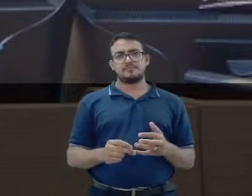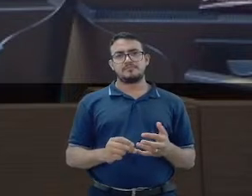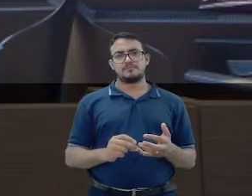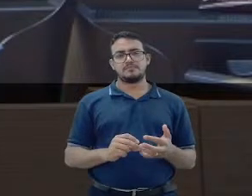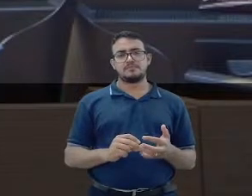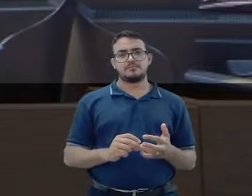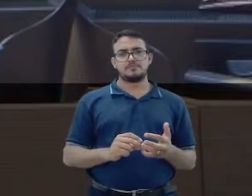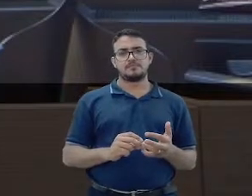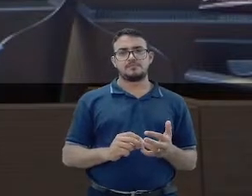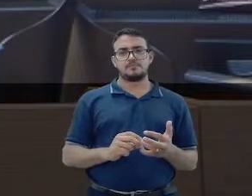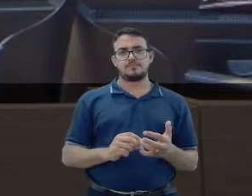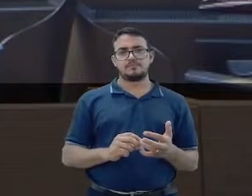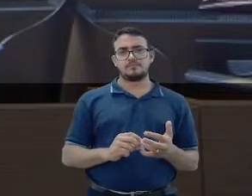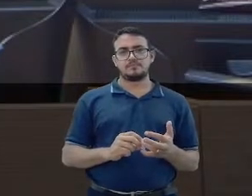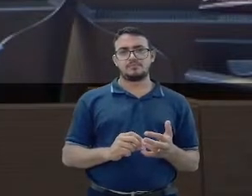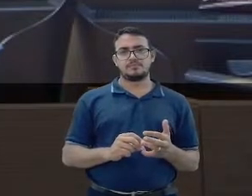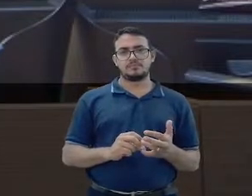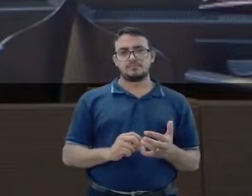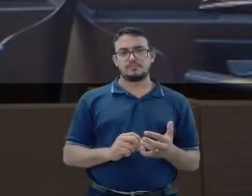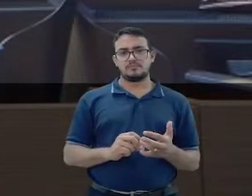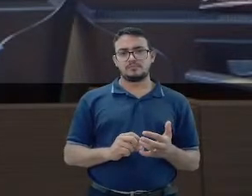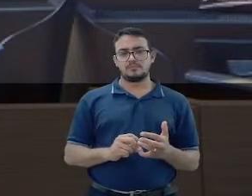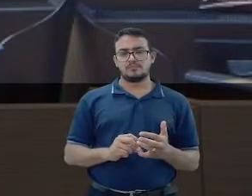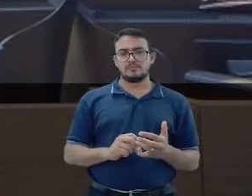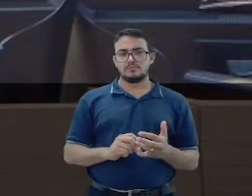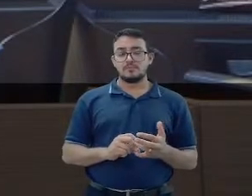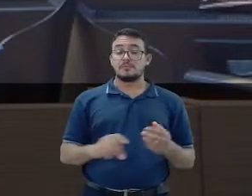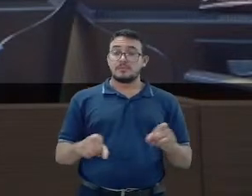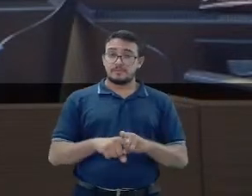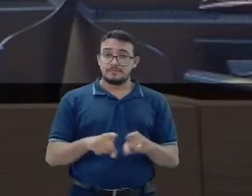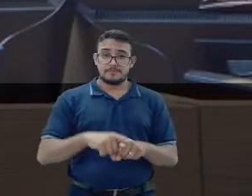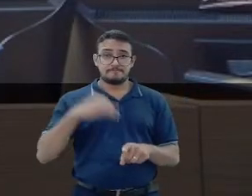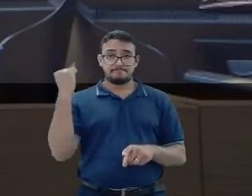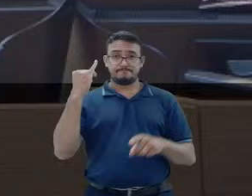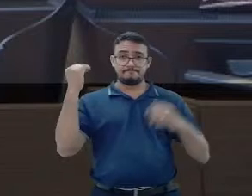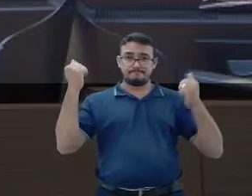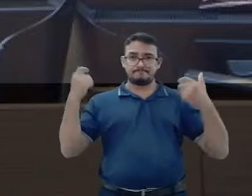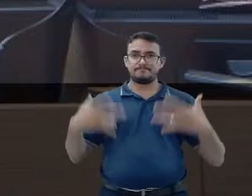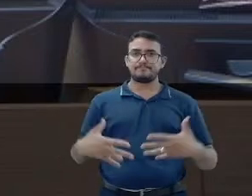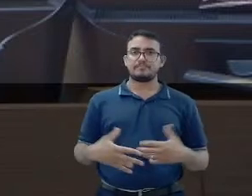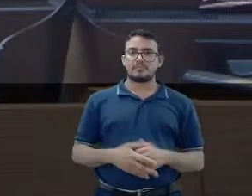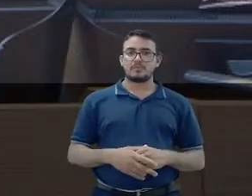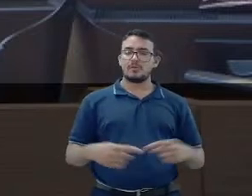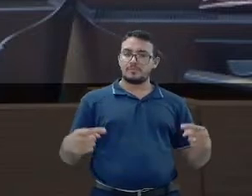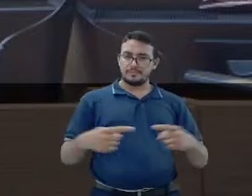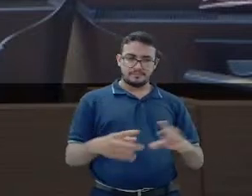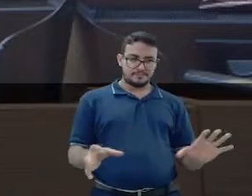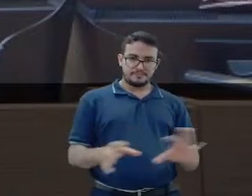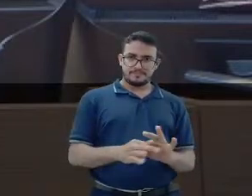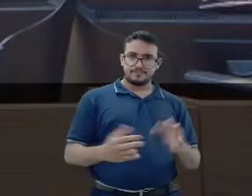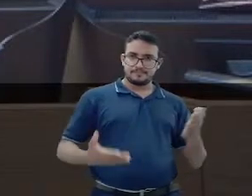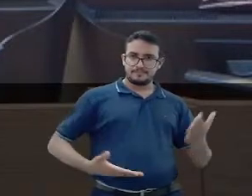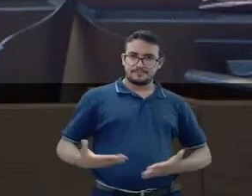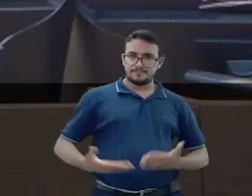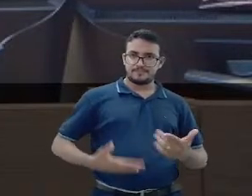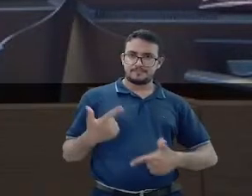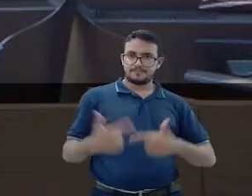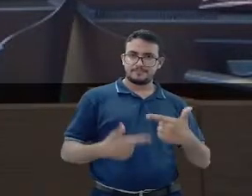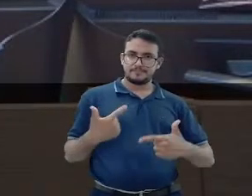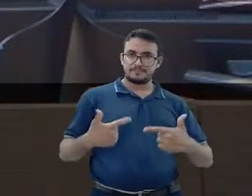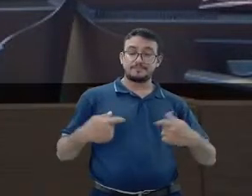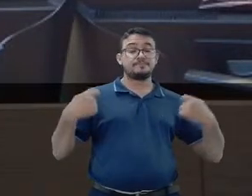trazer à baila que, para configurar a existência da relação de emprego, exige-se o preenchimento de